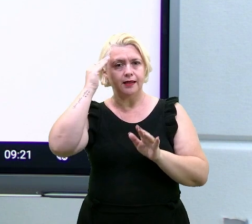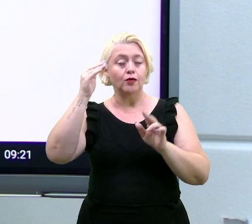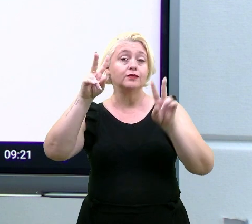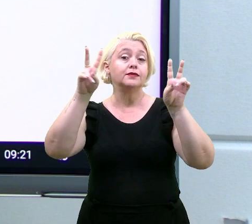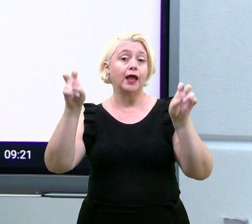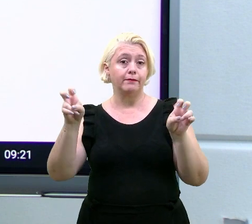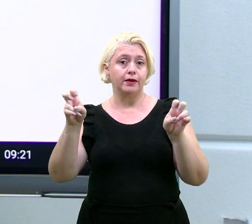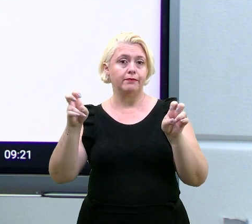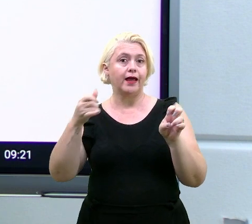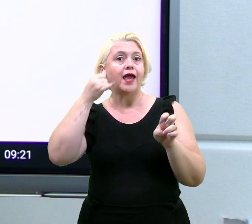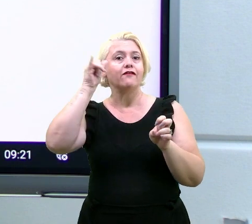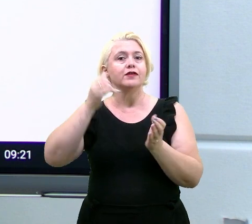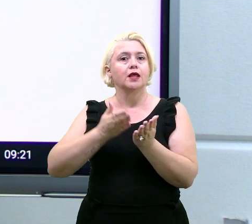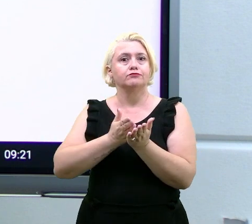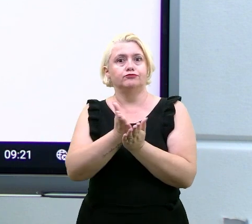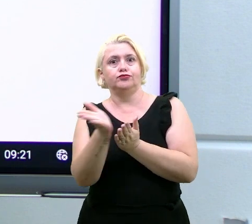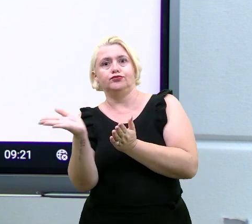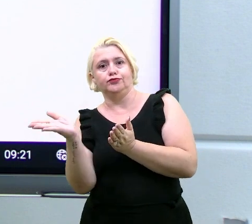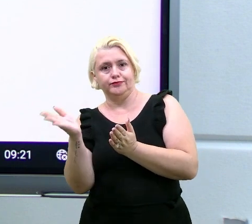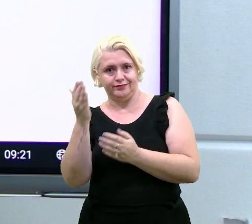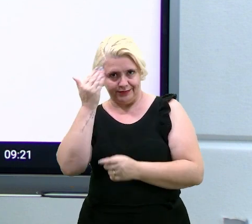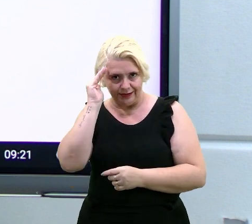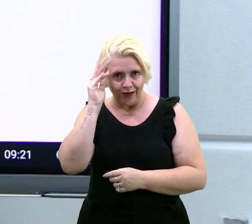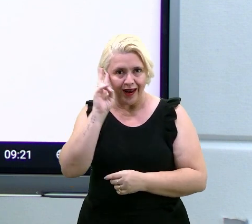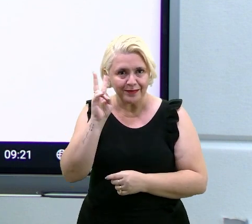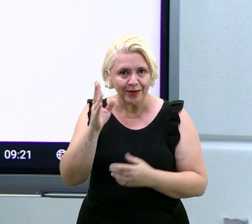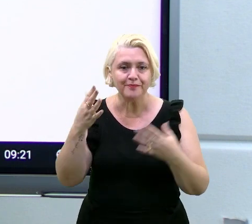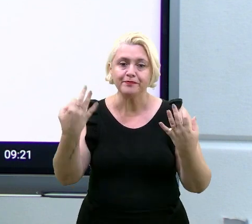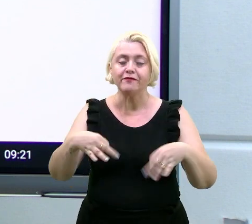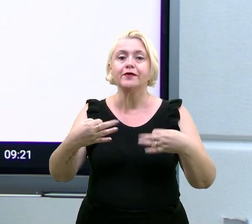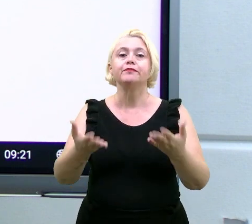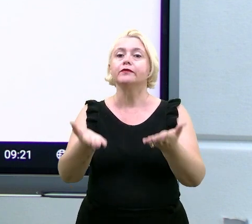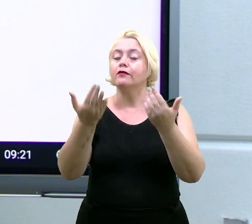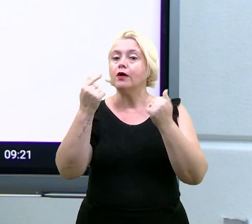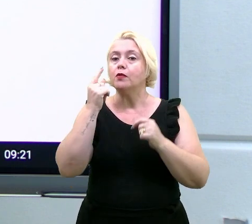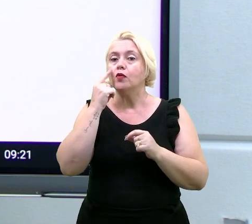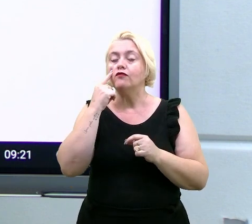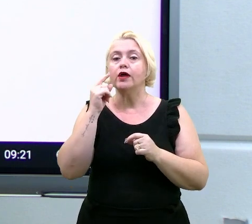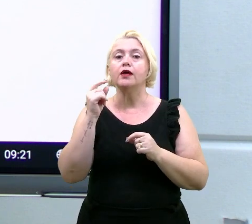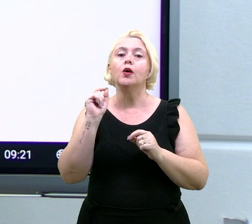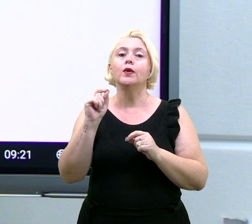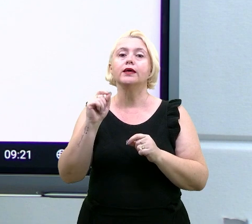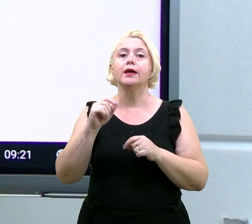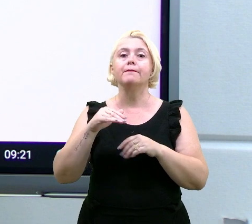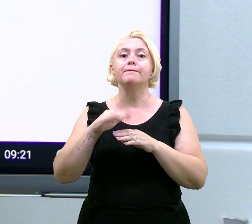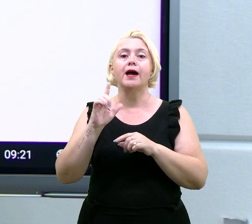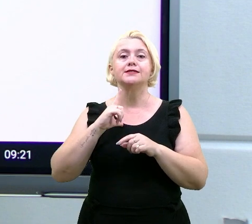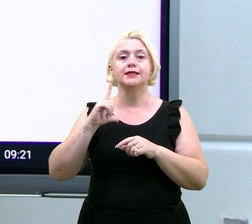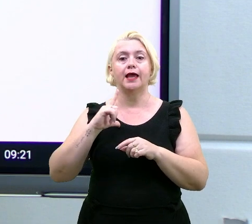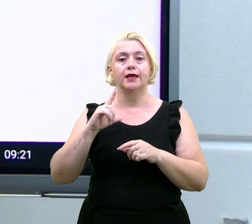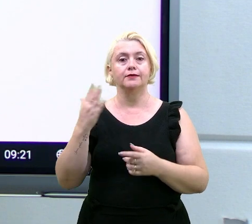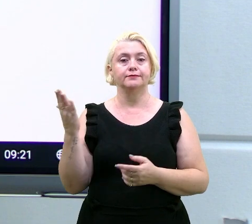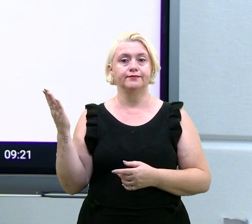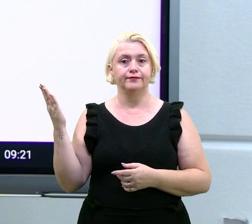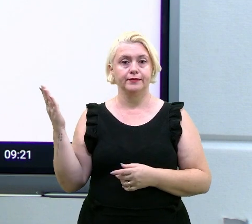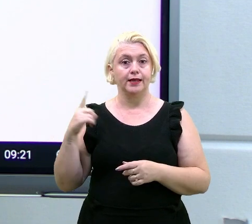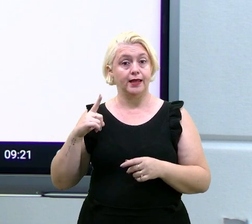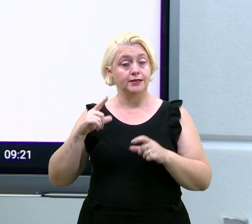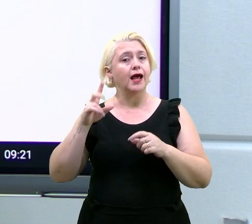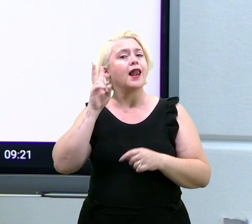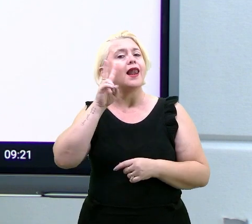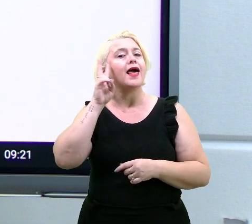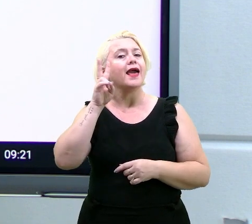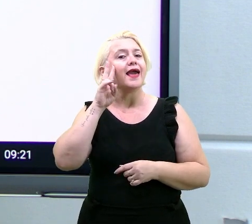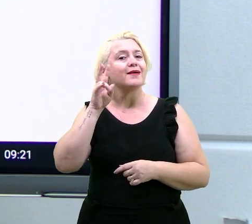desvio lembrou perfeito e agora o que mais que nós temos para ver nesse parágrafo talvez você já esteja